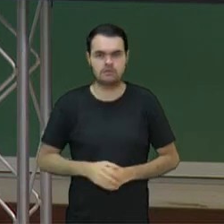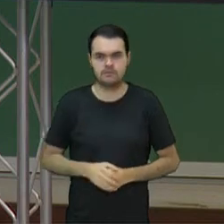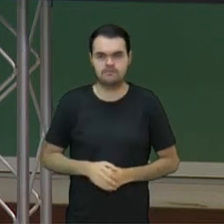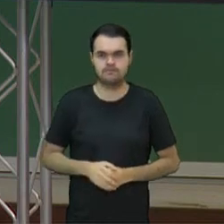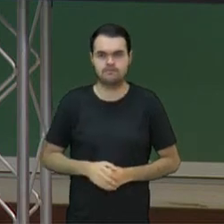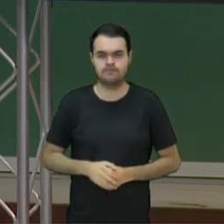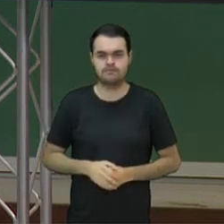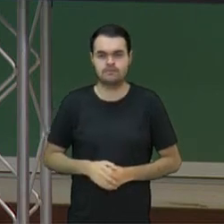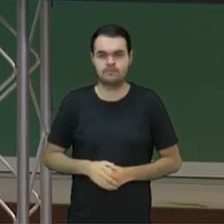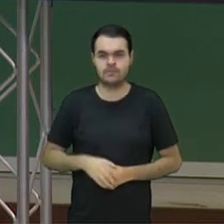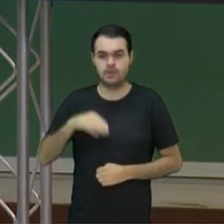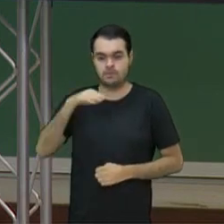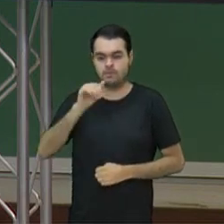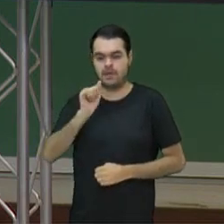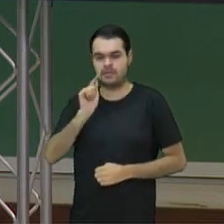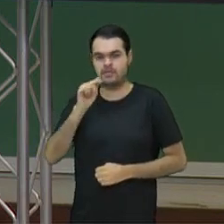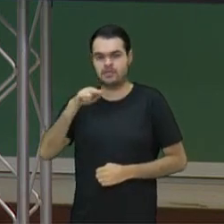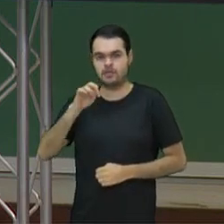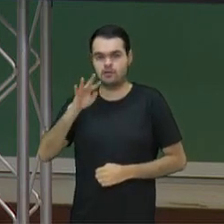os magnetos